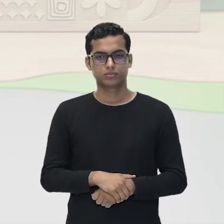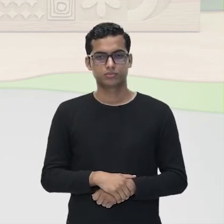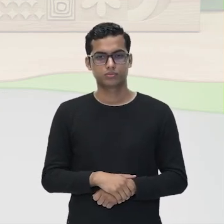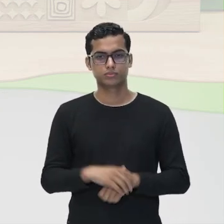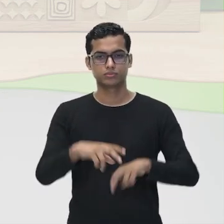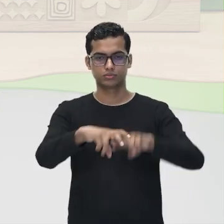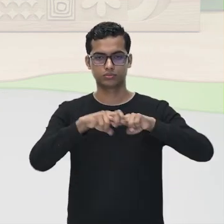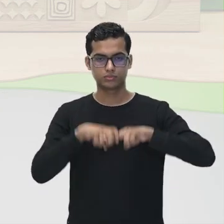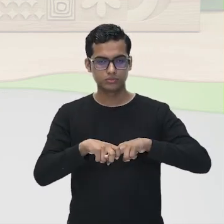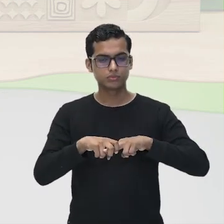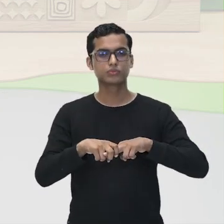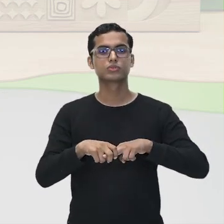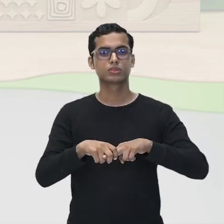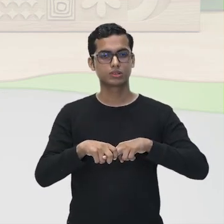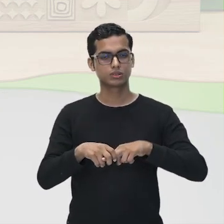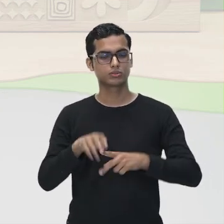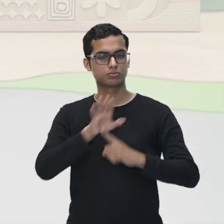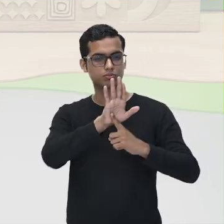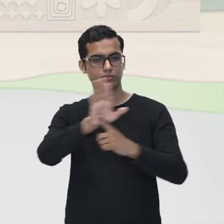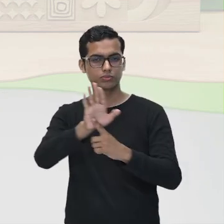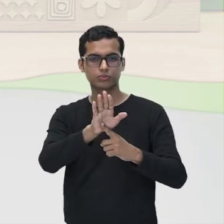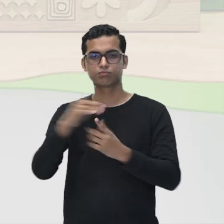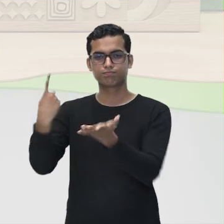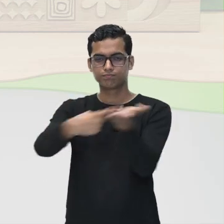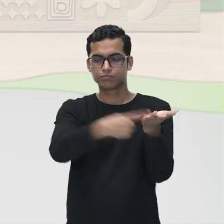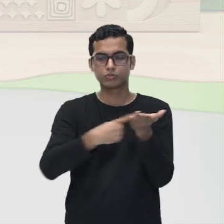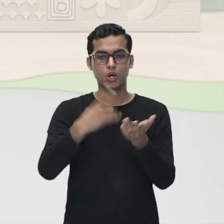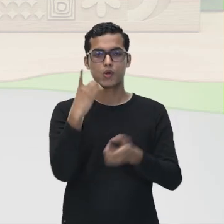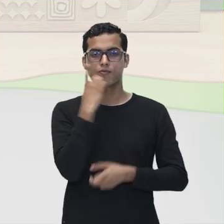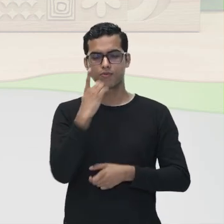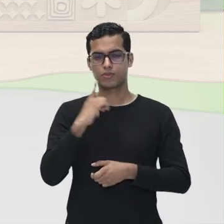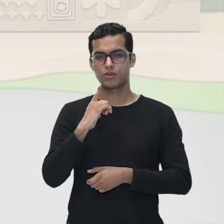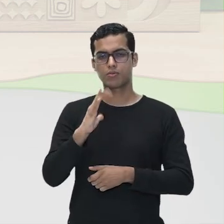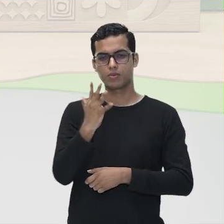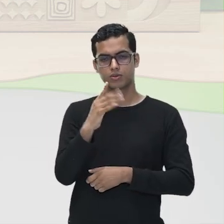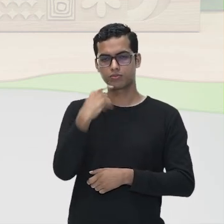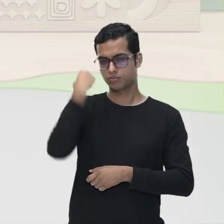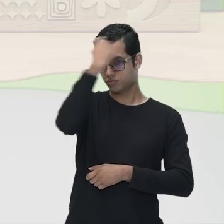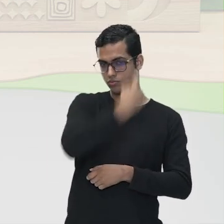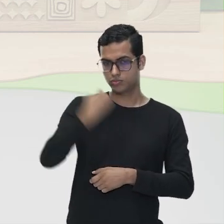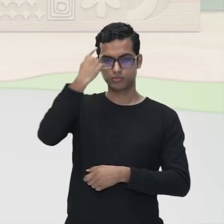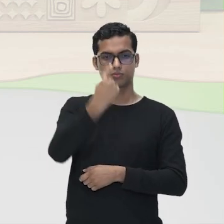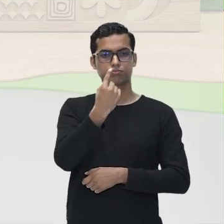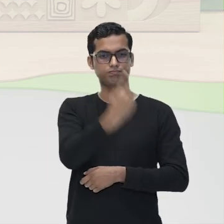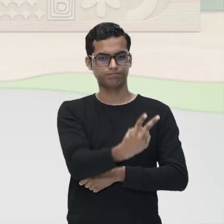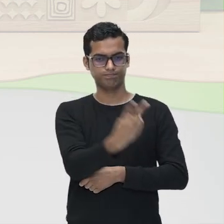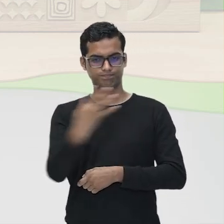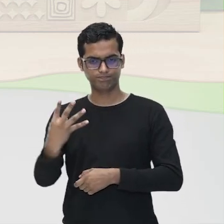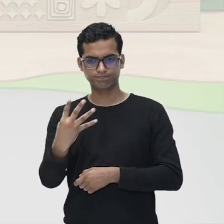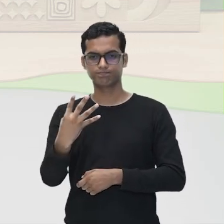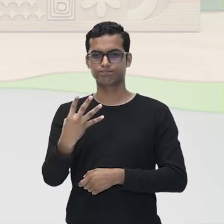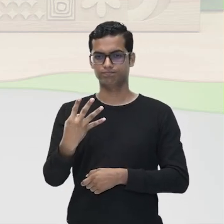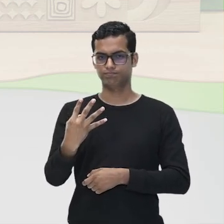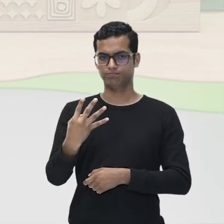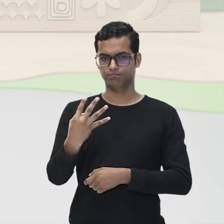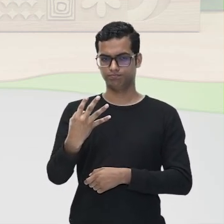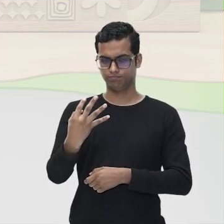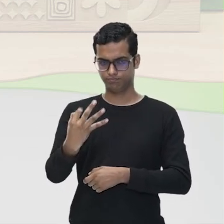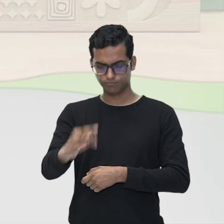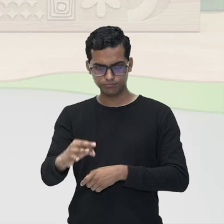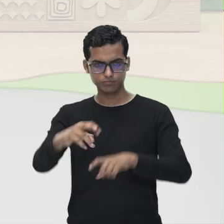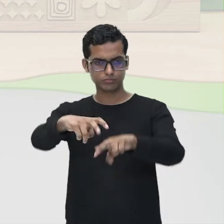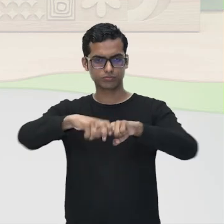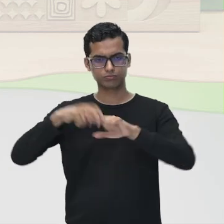o dia tem 24 horas, certo? Por conta aí dessa